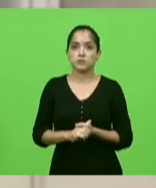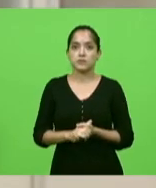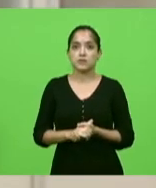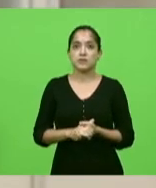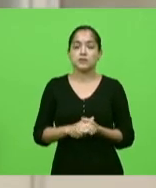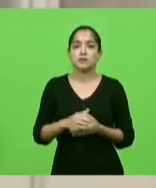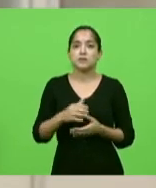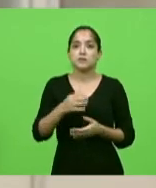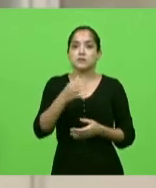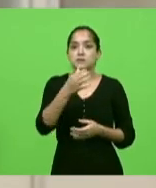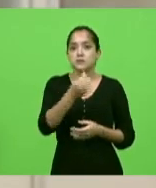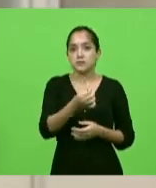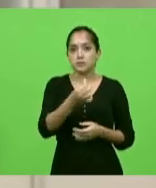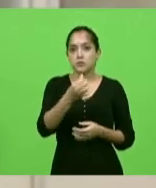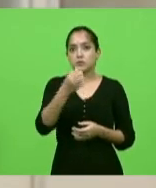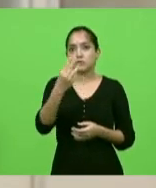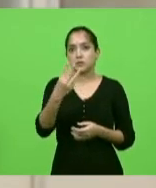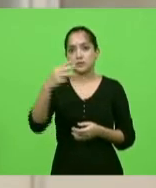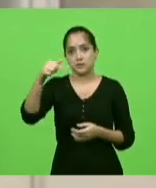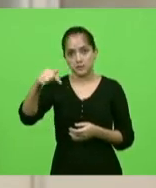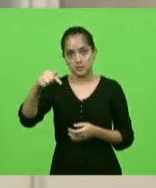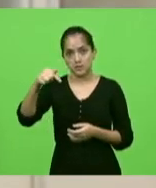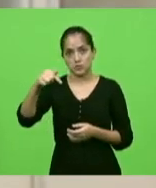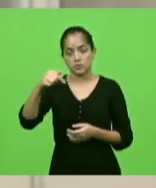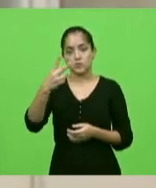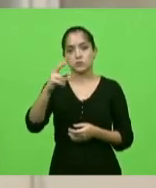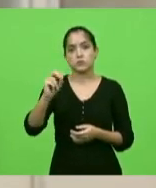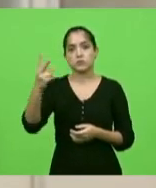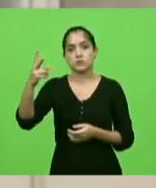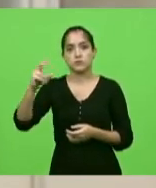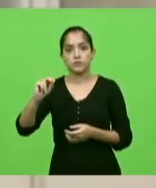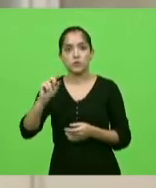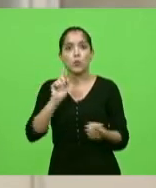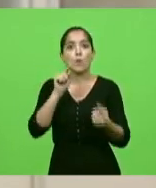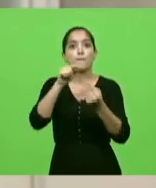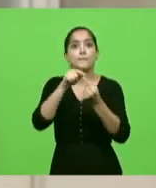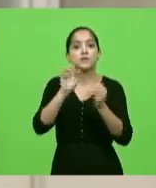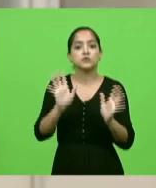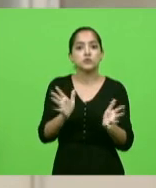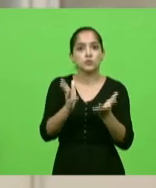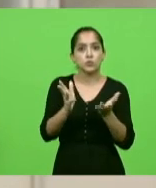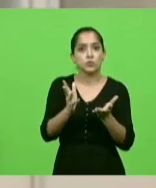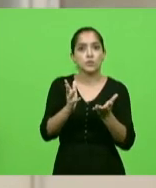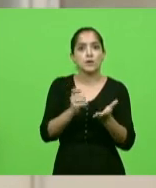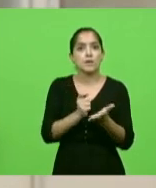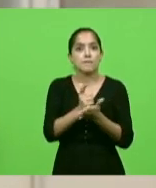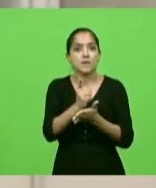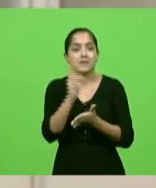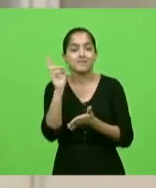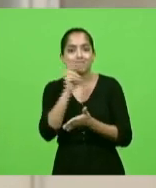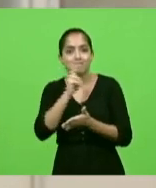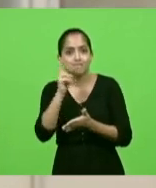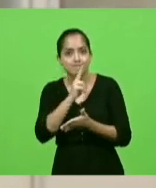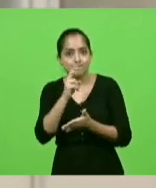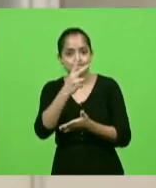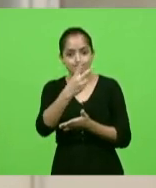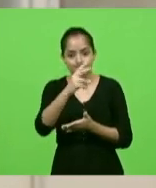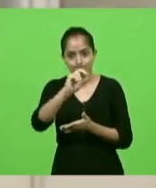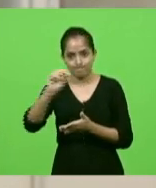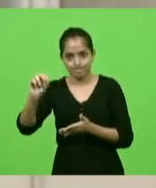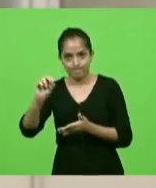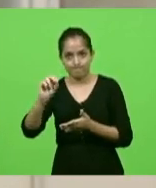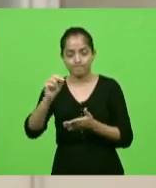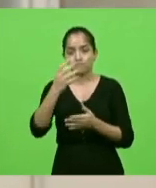cc3100 37107 2020 objetivo de promover a aquisição emergencial e